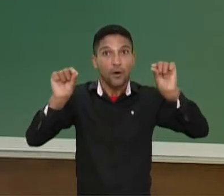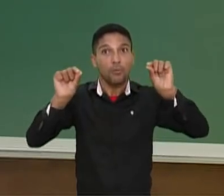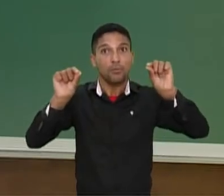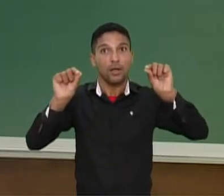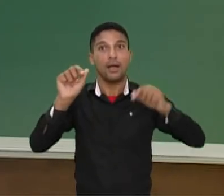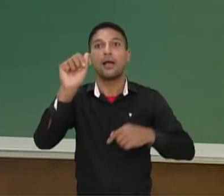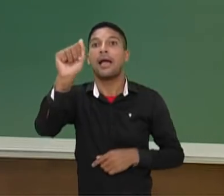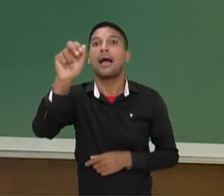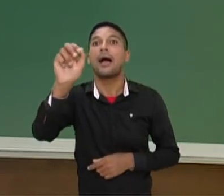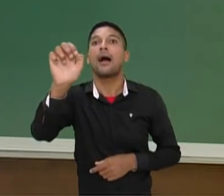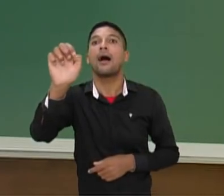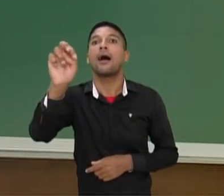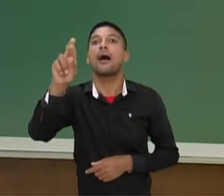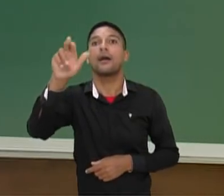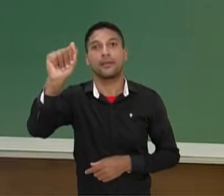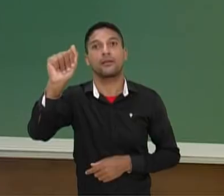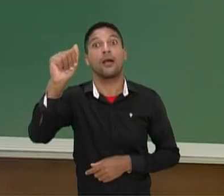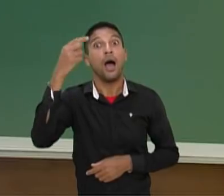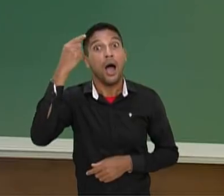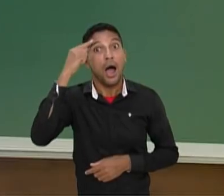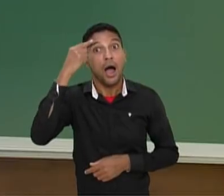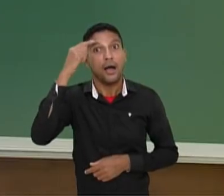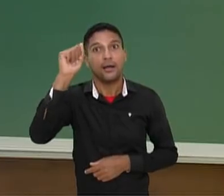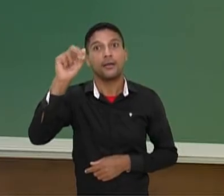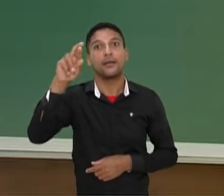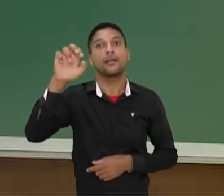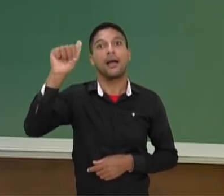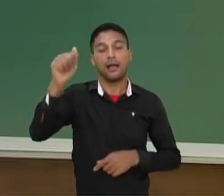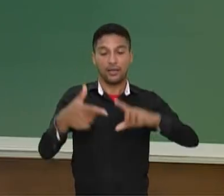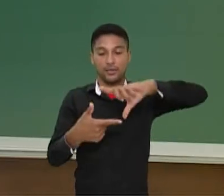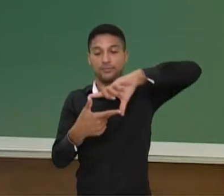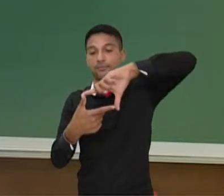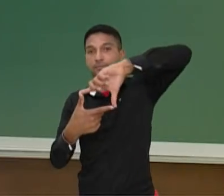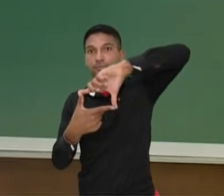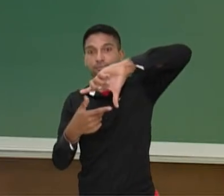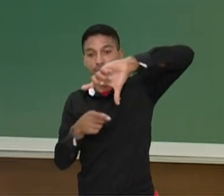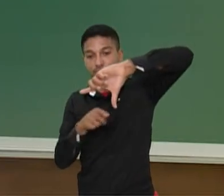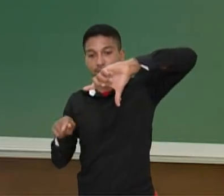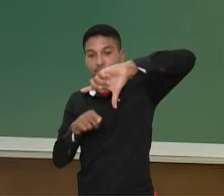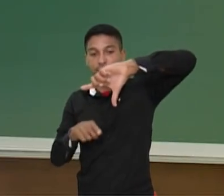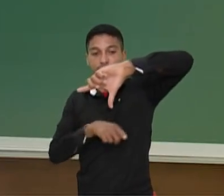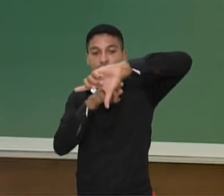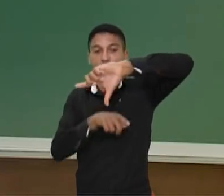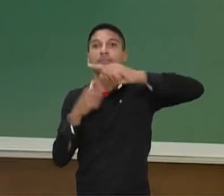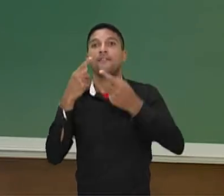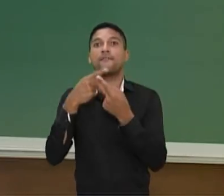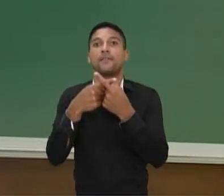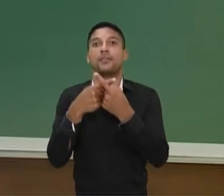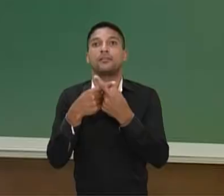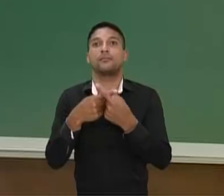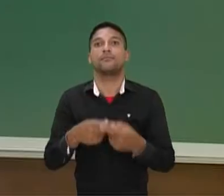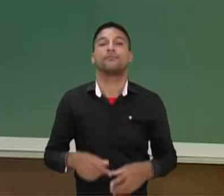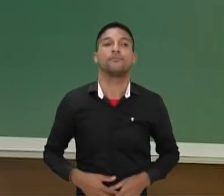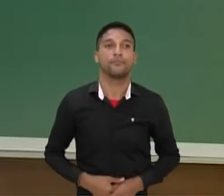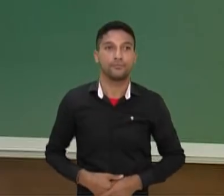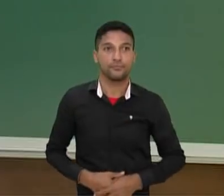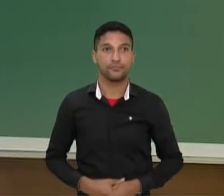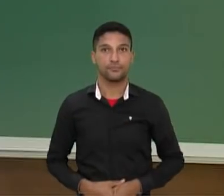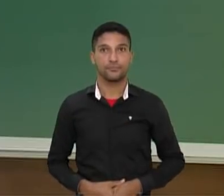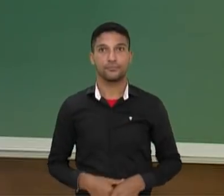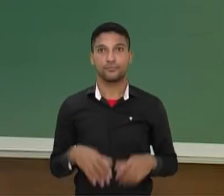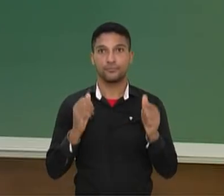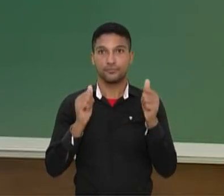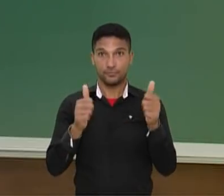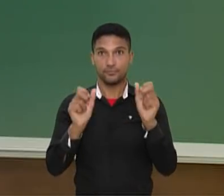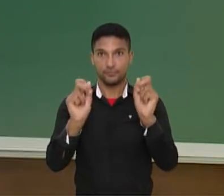ó. Área do paralelogramo é base vezes altura, não é lado, altura.